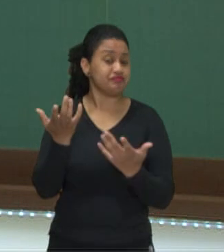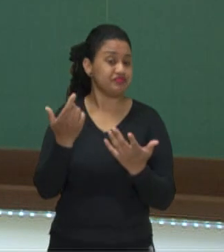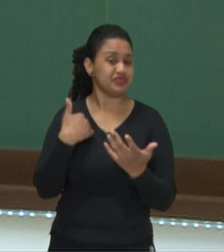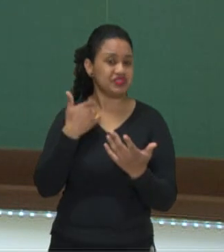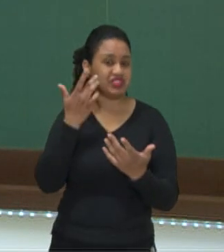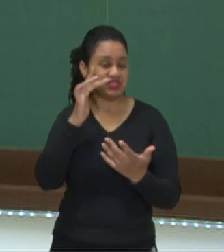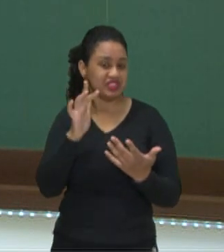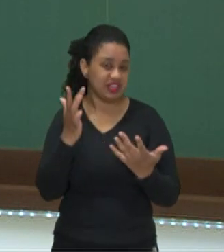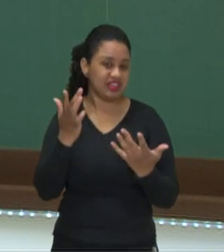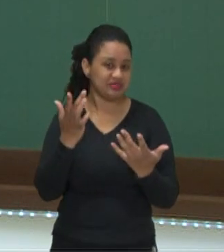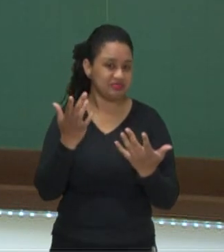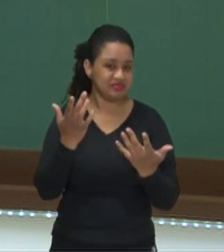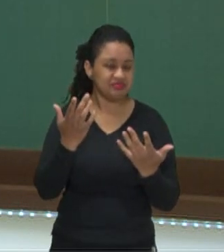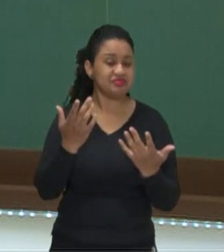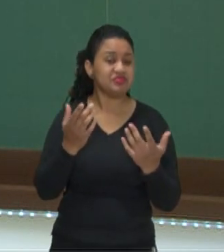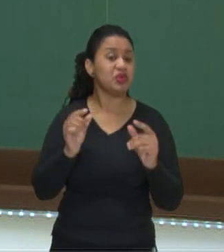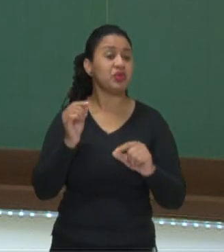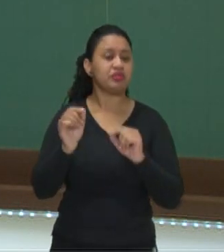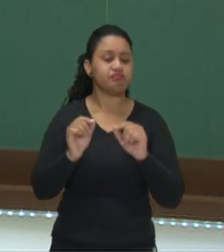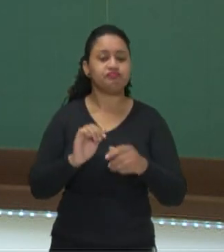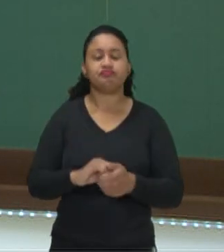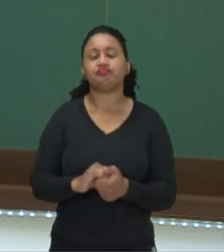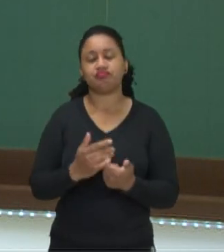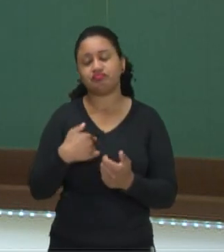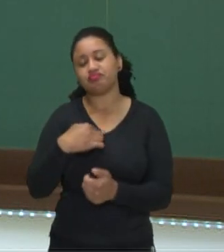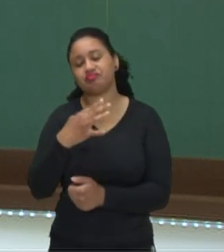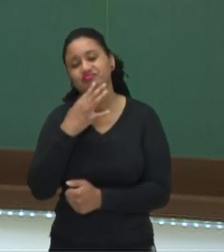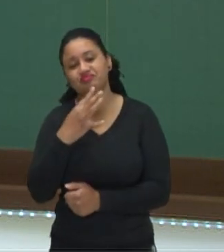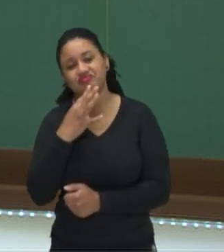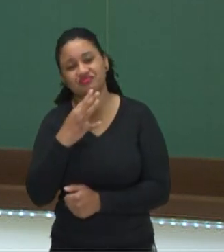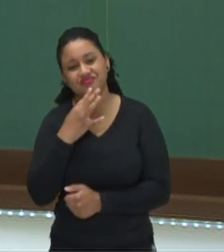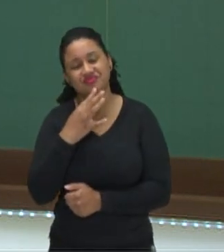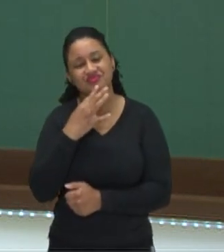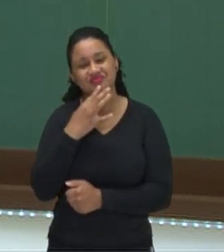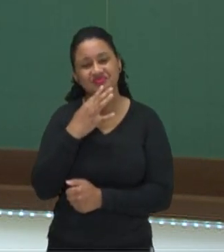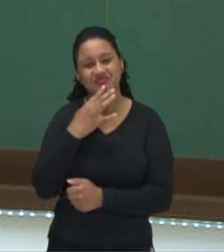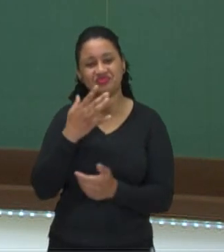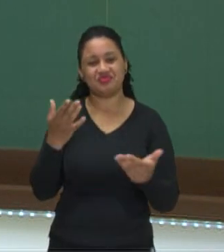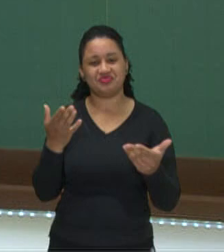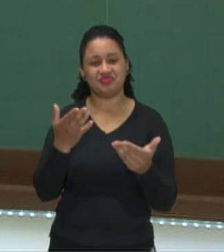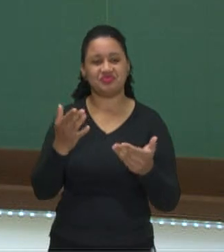que era uma prática corporal de aventura? Vamos conhecer um pouquinho sobre isso então.